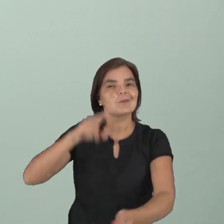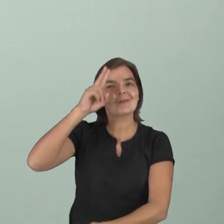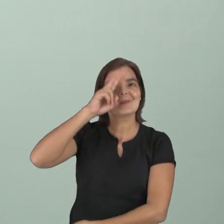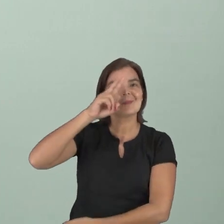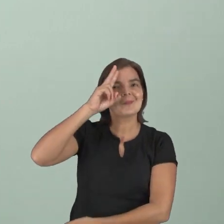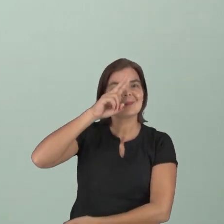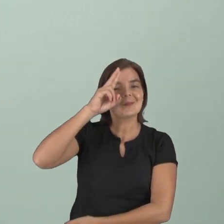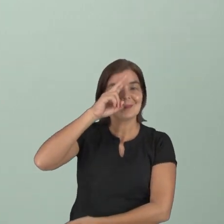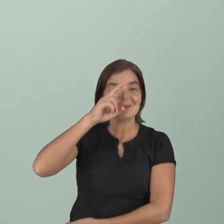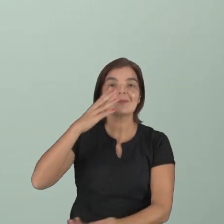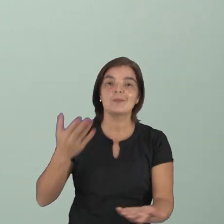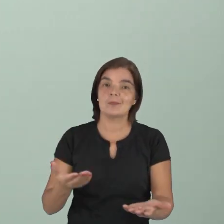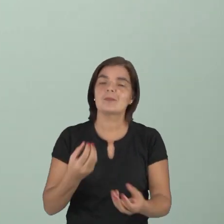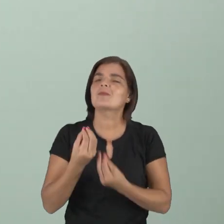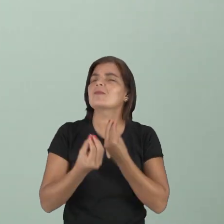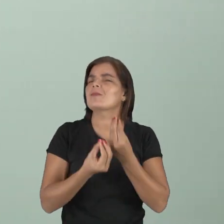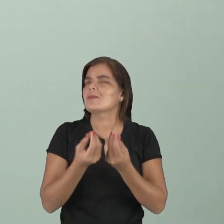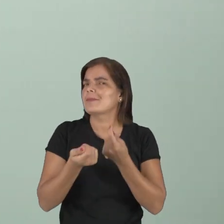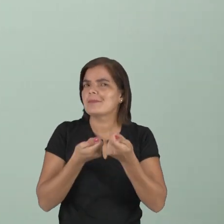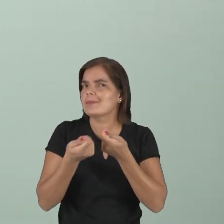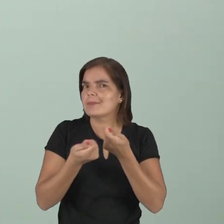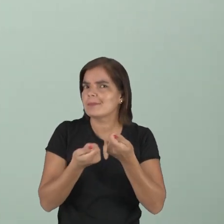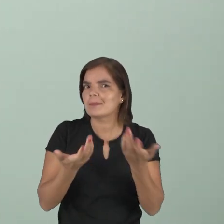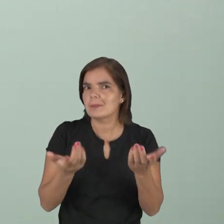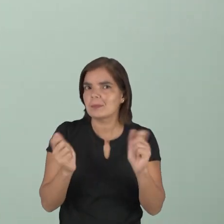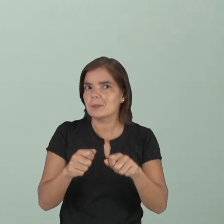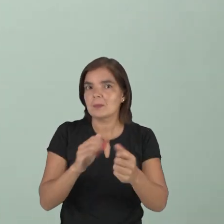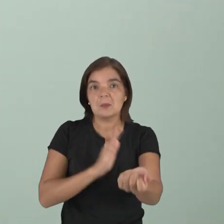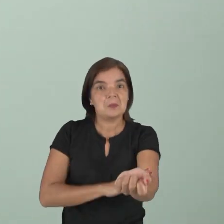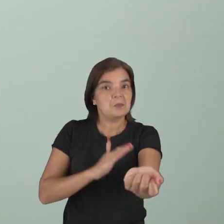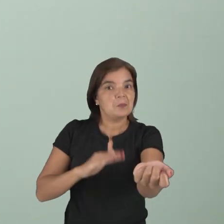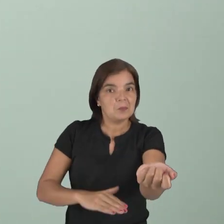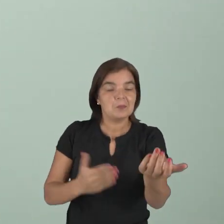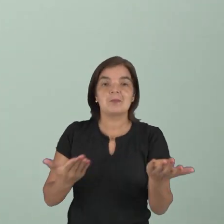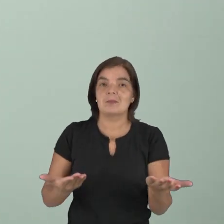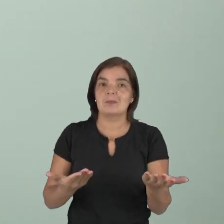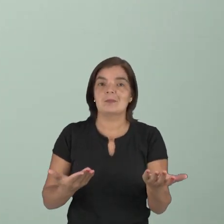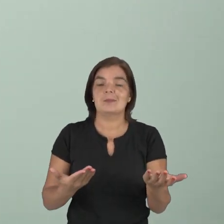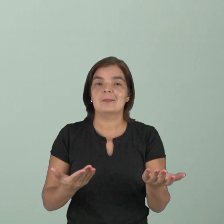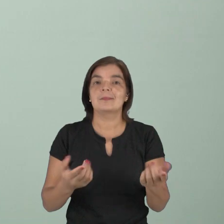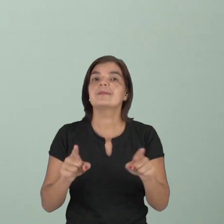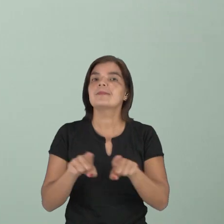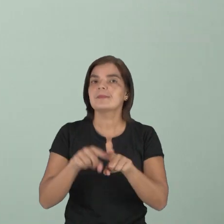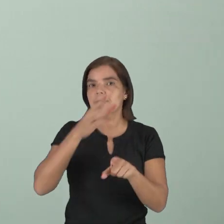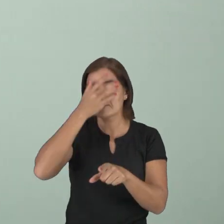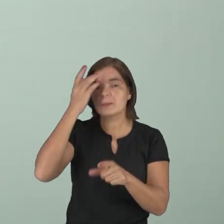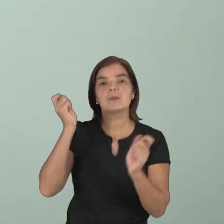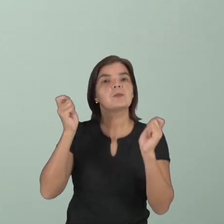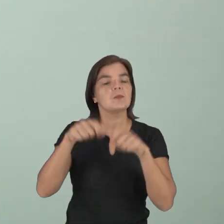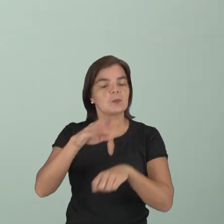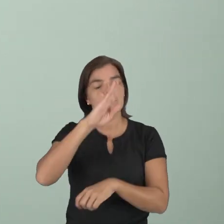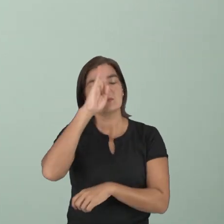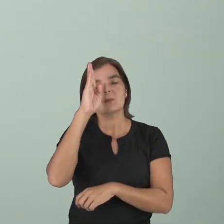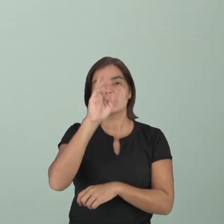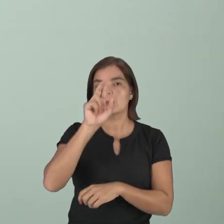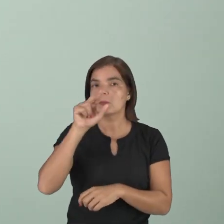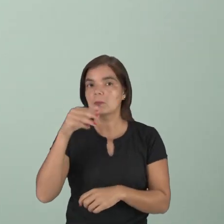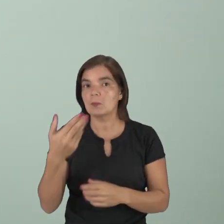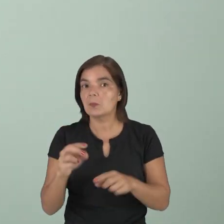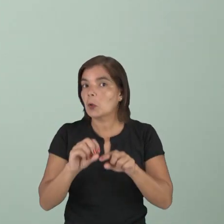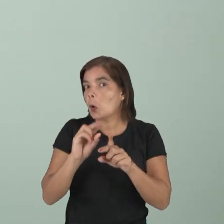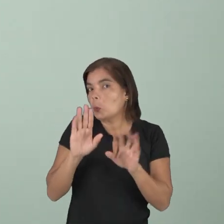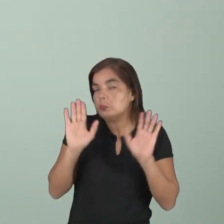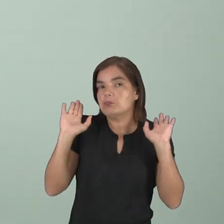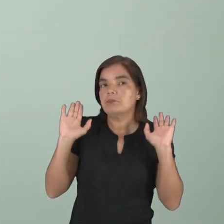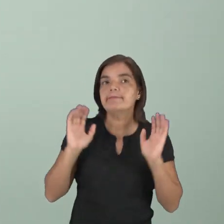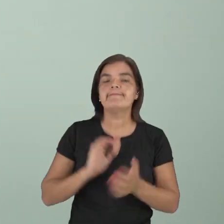que essa pressão estava baixa. Como é que vai controlar para que essa pressão não abaixe mais ainda e essa pessoa possa desmaiar